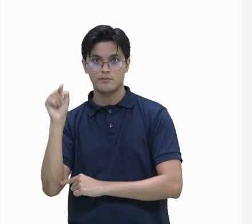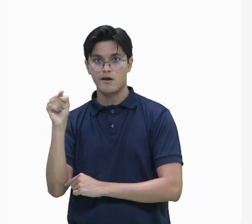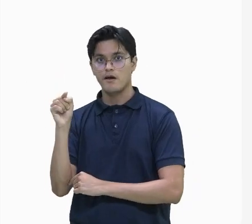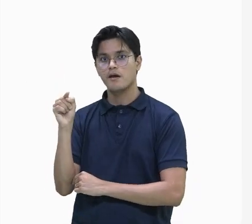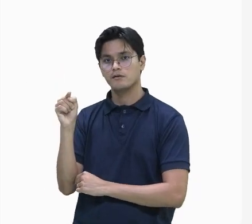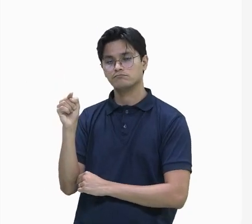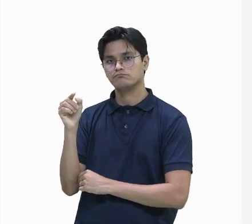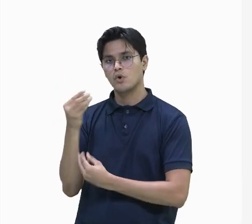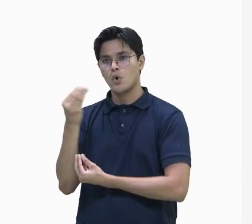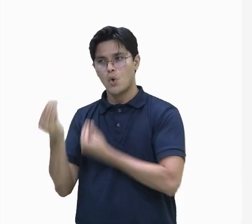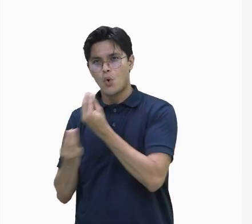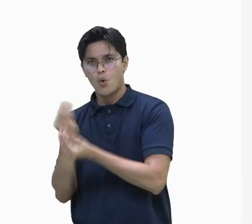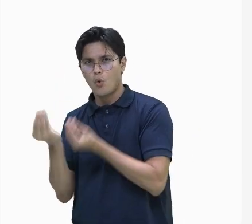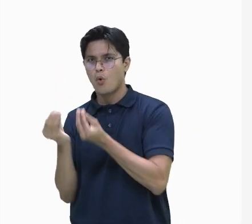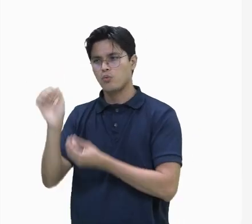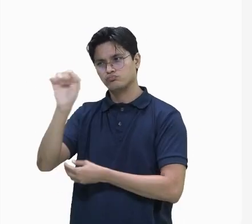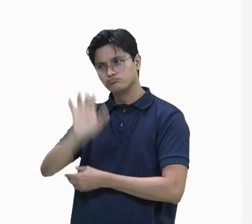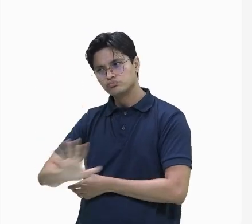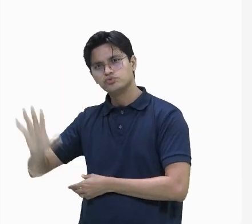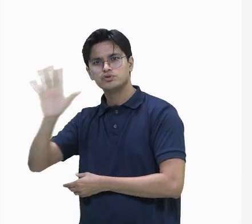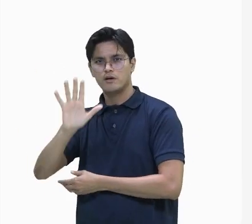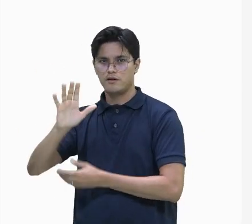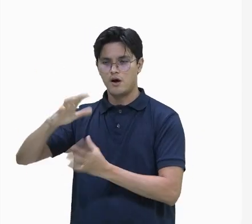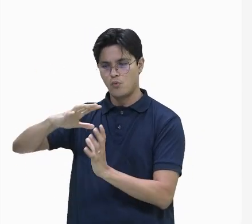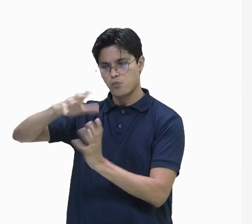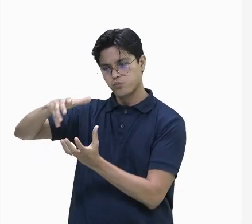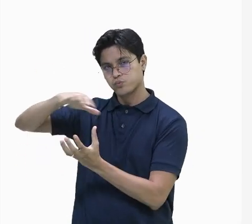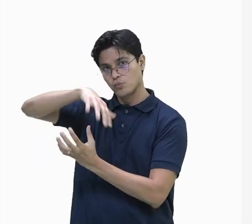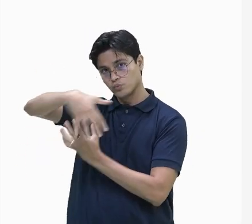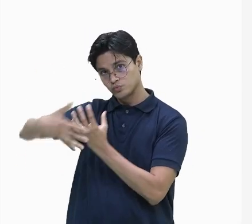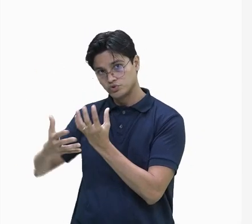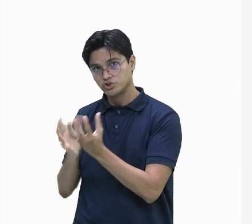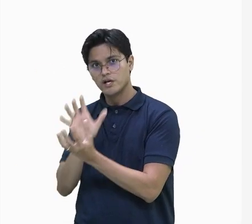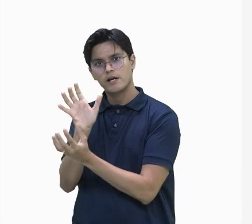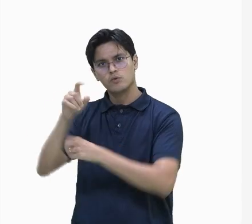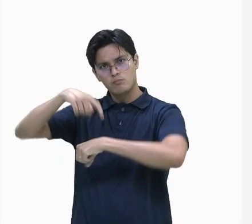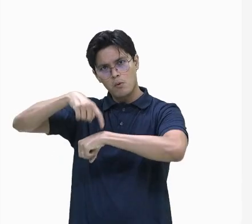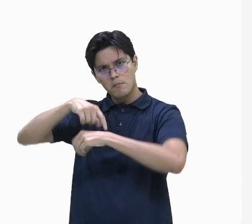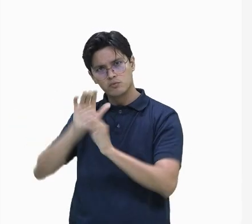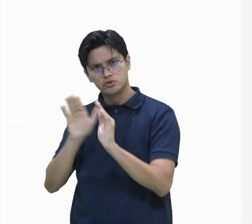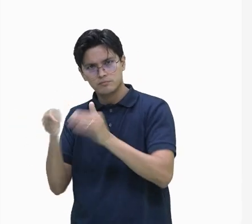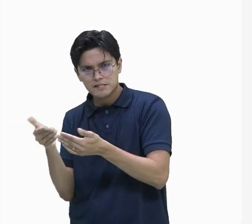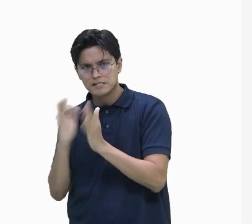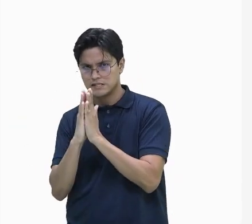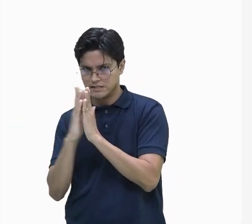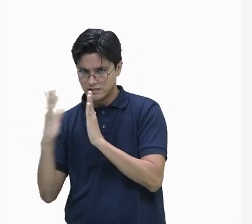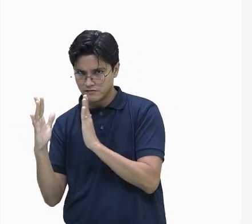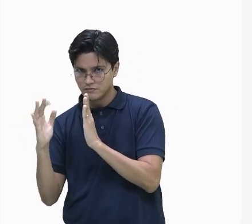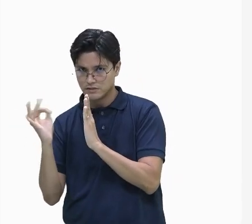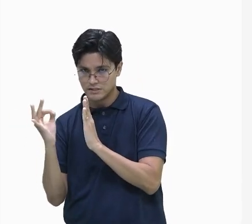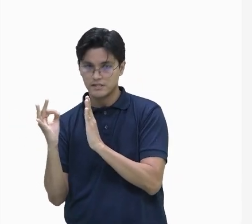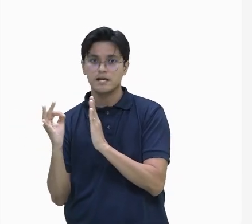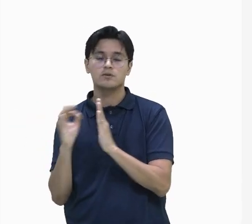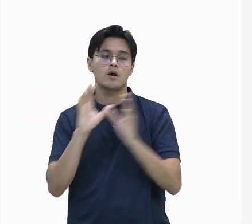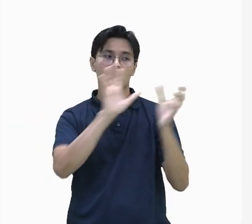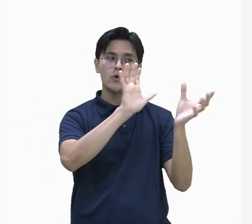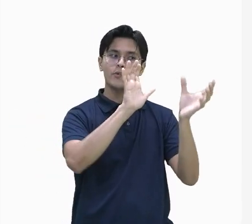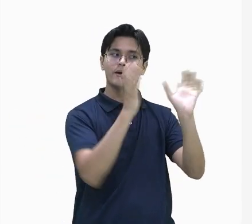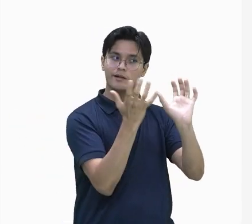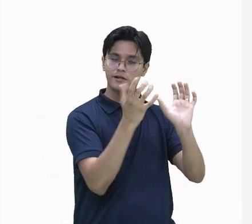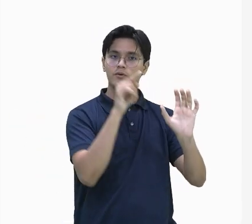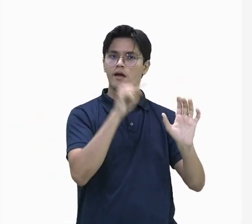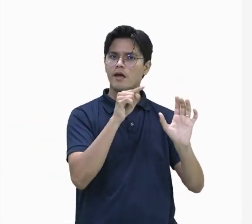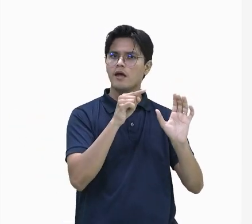atmosfera, certo? Ou seja, em um dado momento. Já o clima é o comportamento